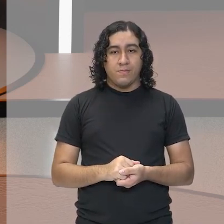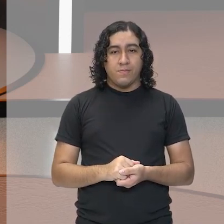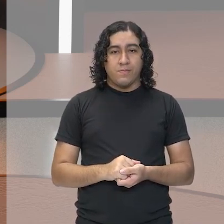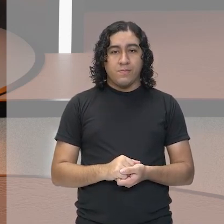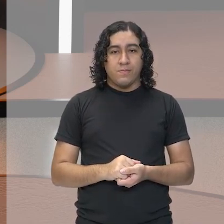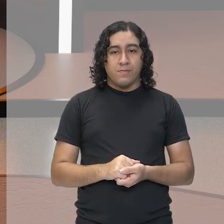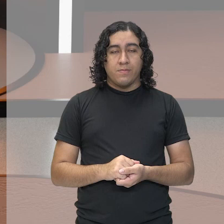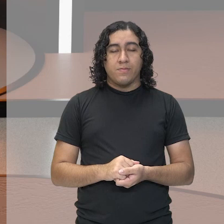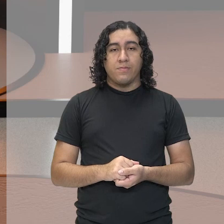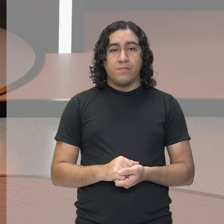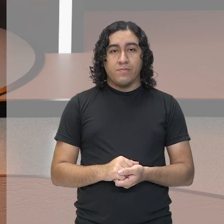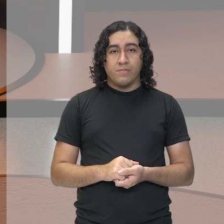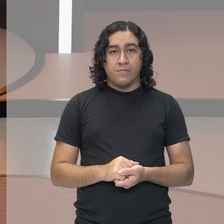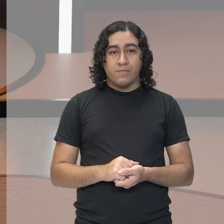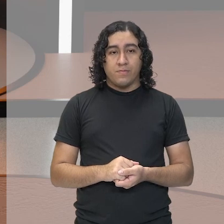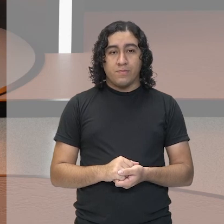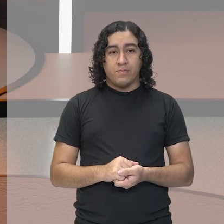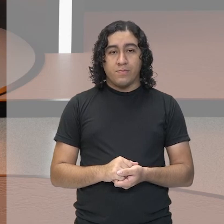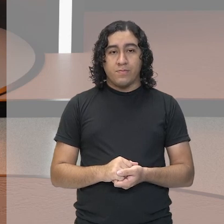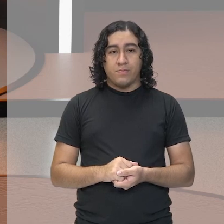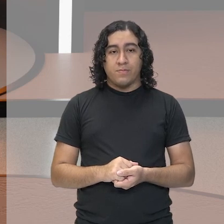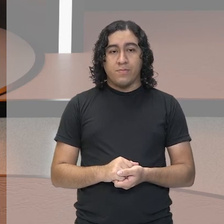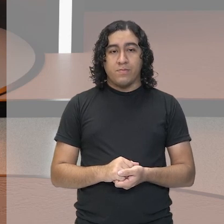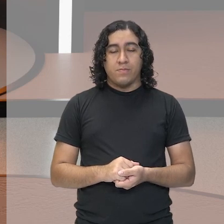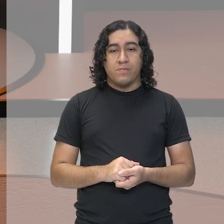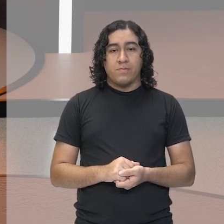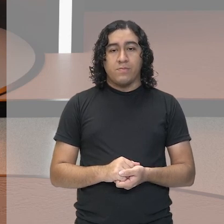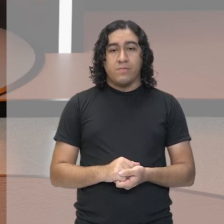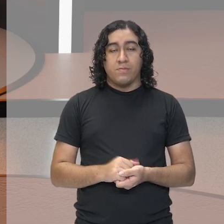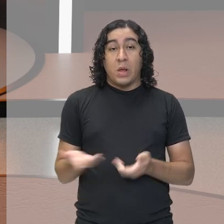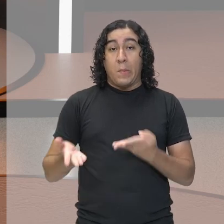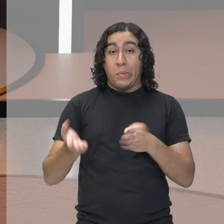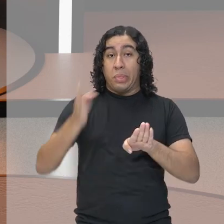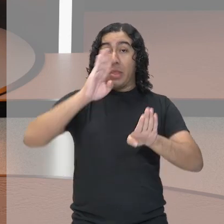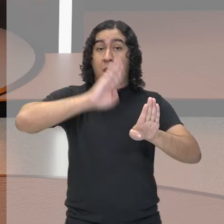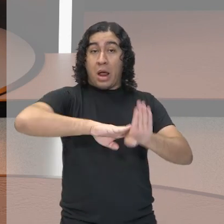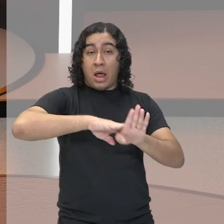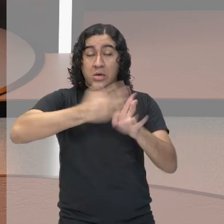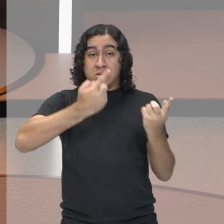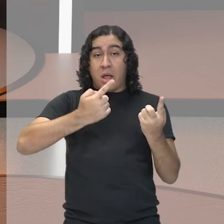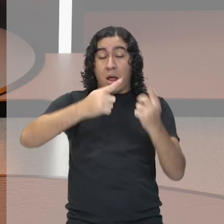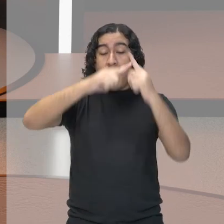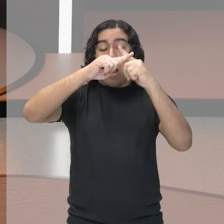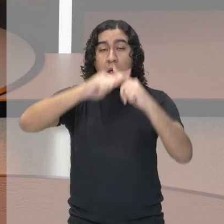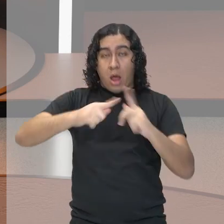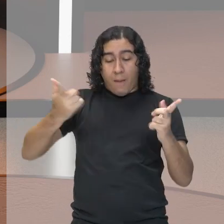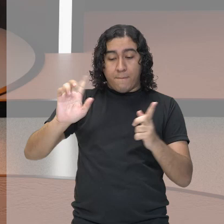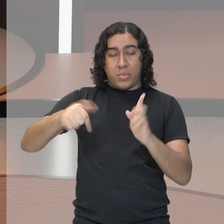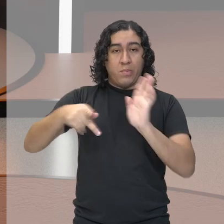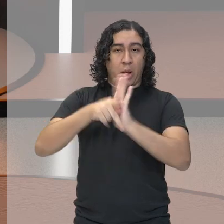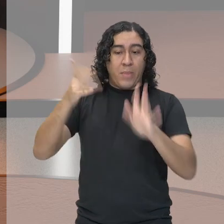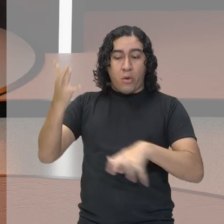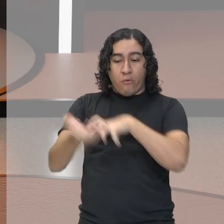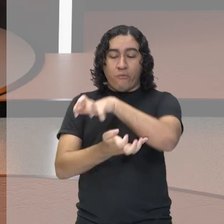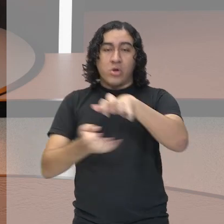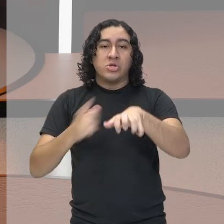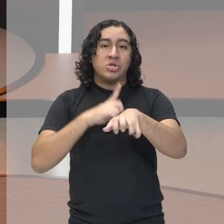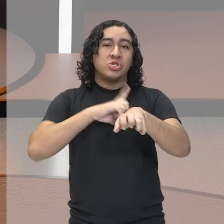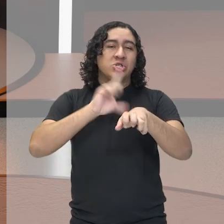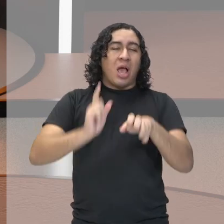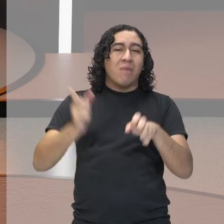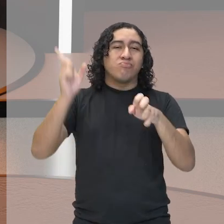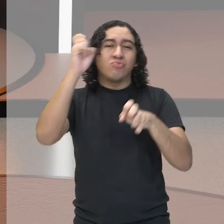e político por trás da revolta da vacina. Em diferentes fatores ajudam a